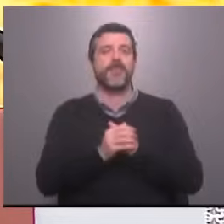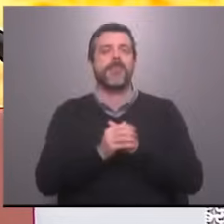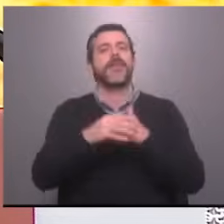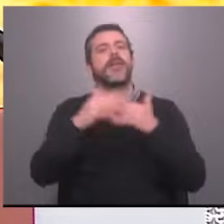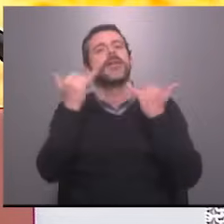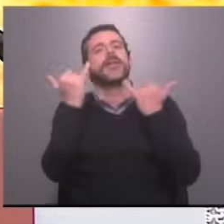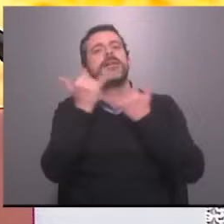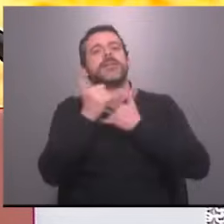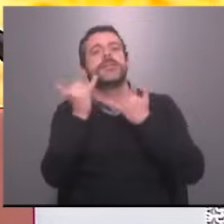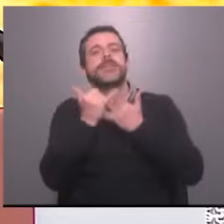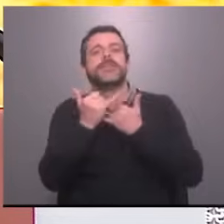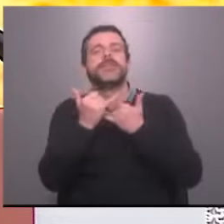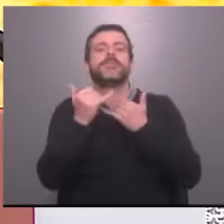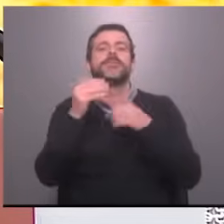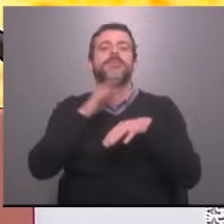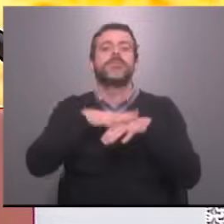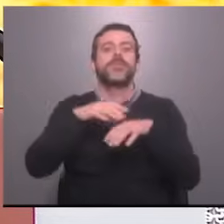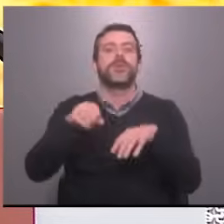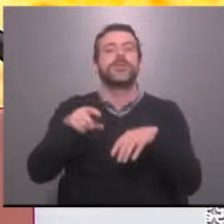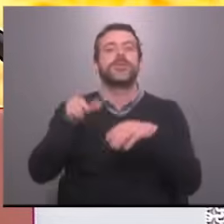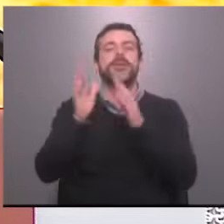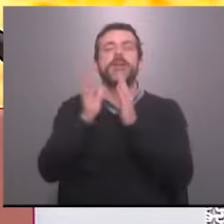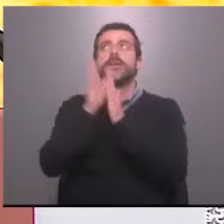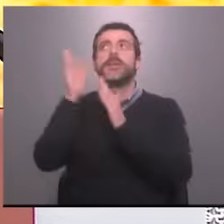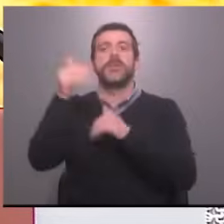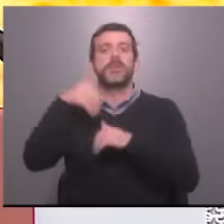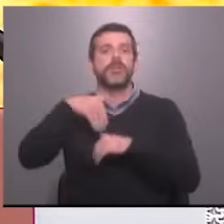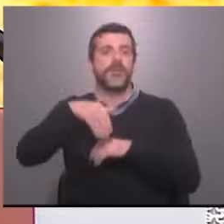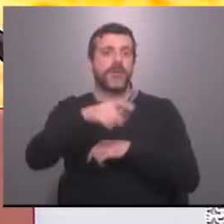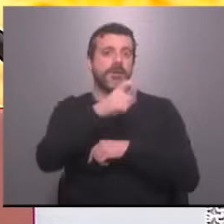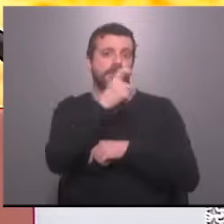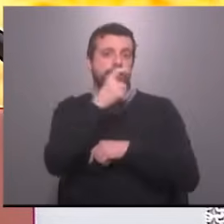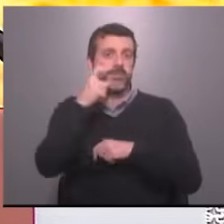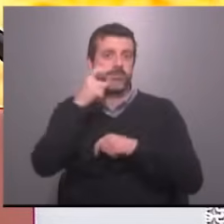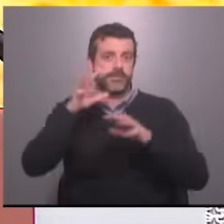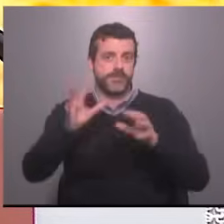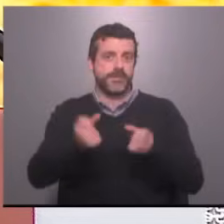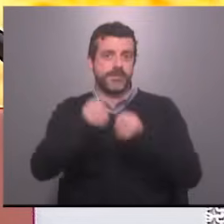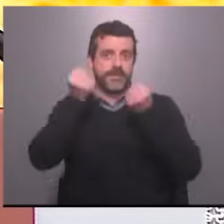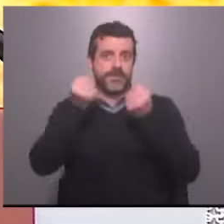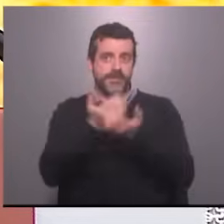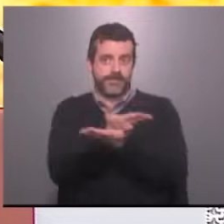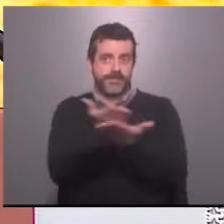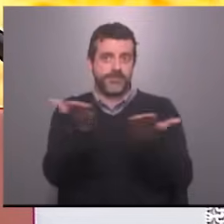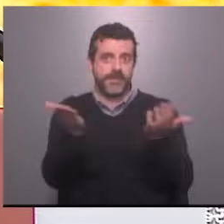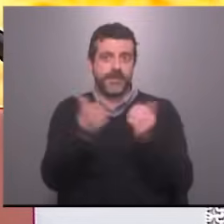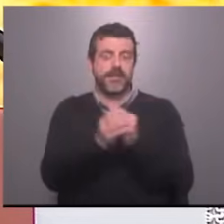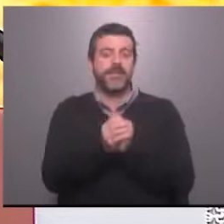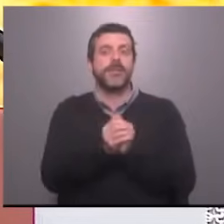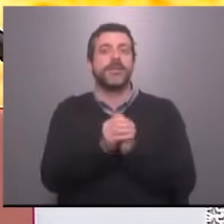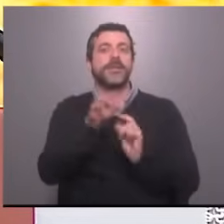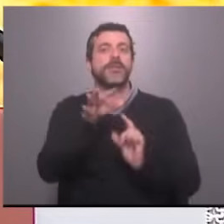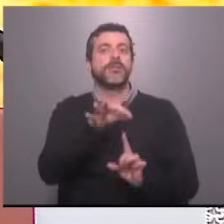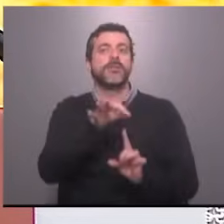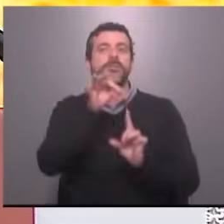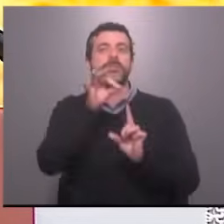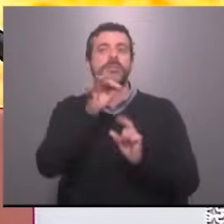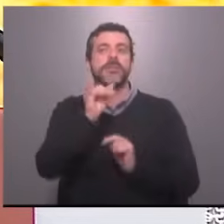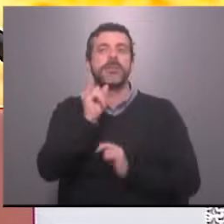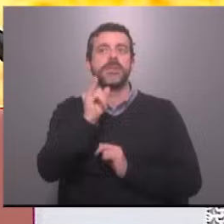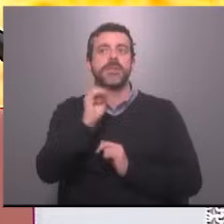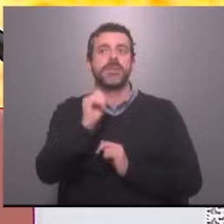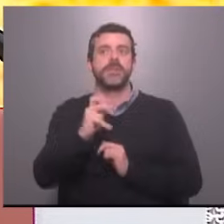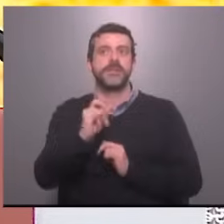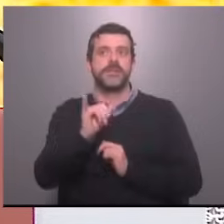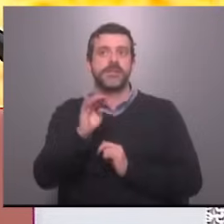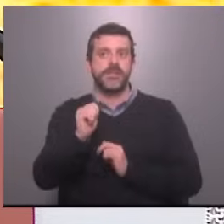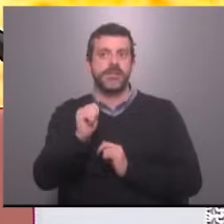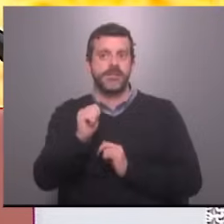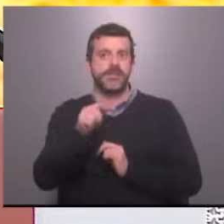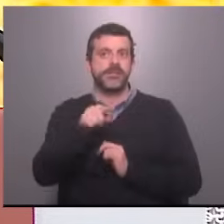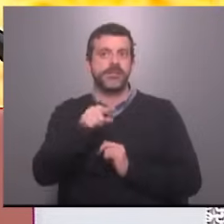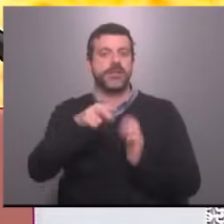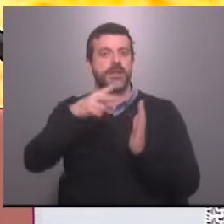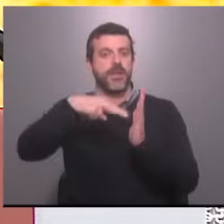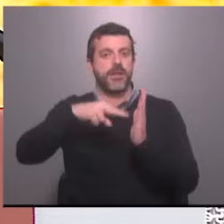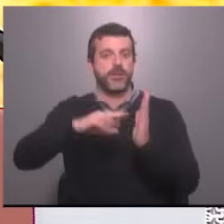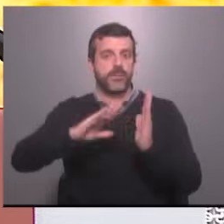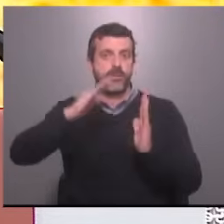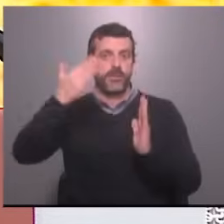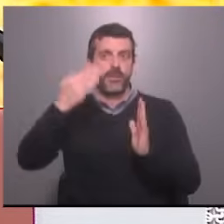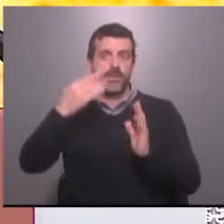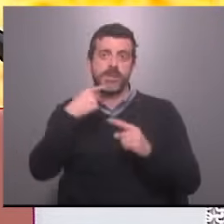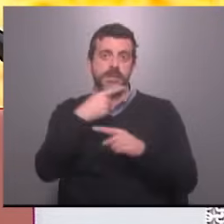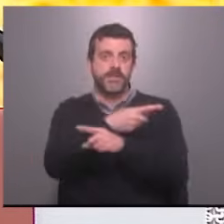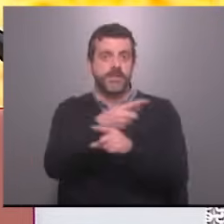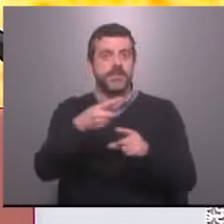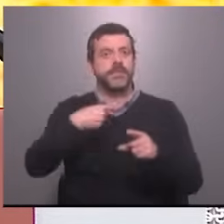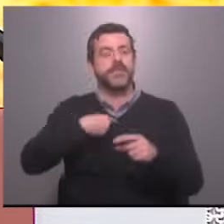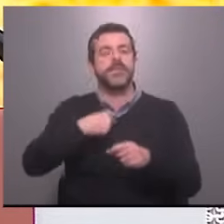Da alegria pela promessa da salvação da parte de Deus nos falava o profeta Isaías na